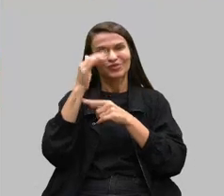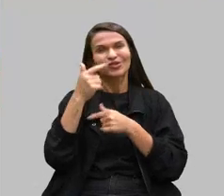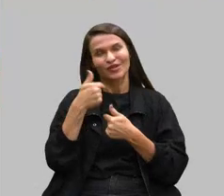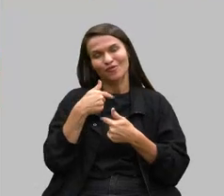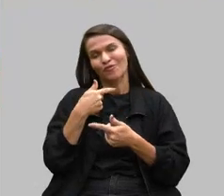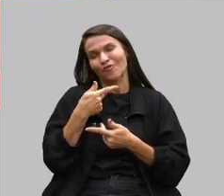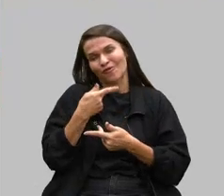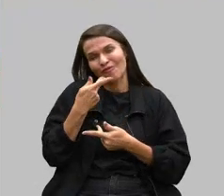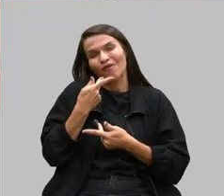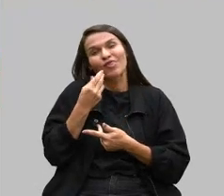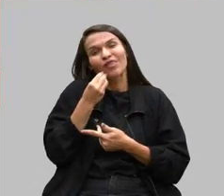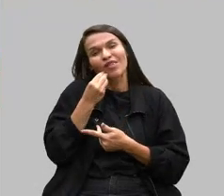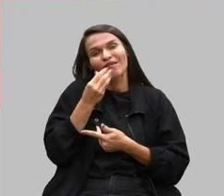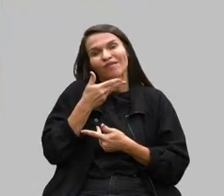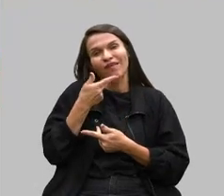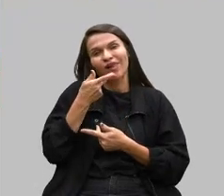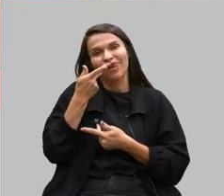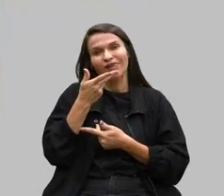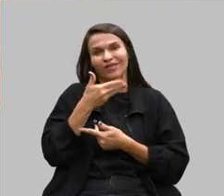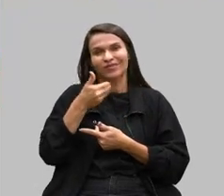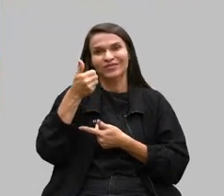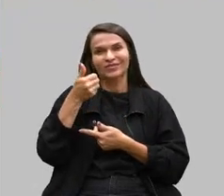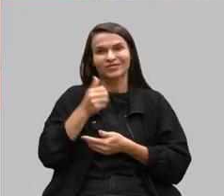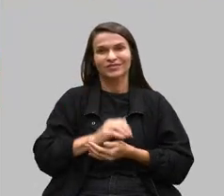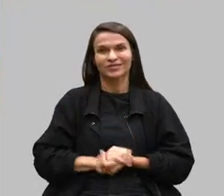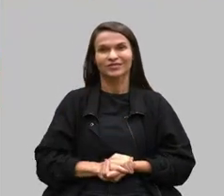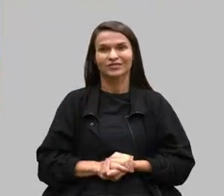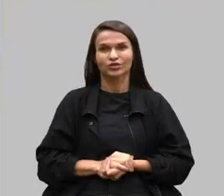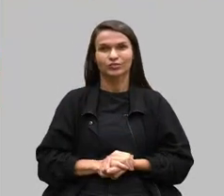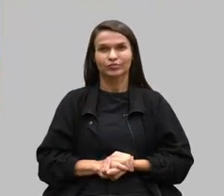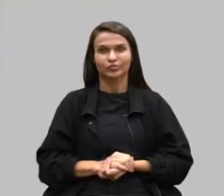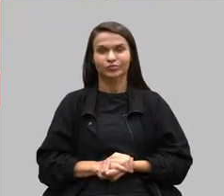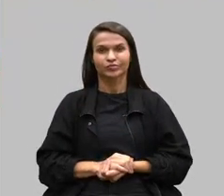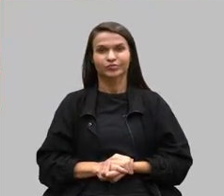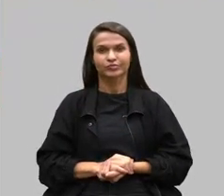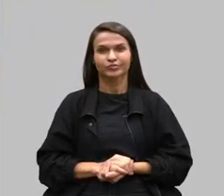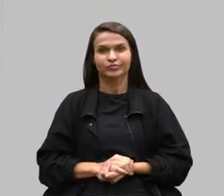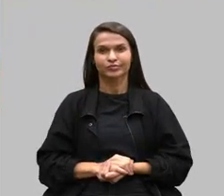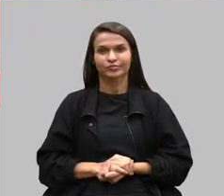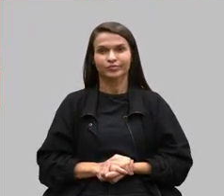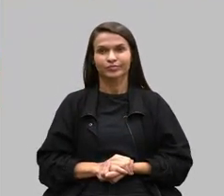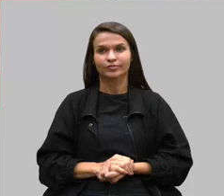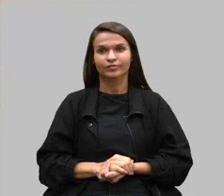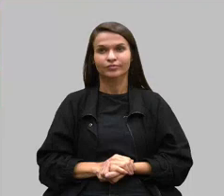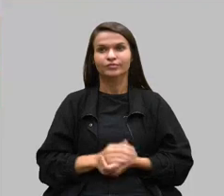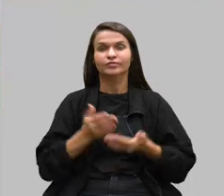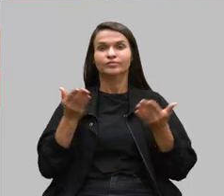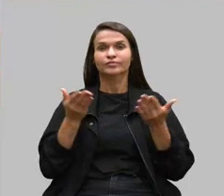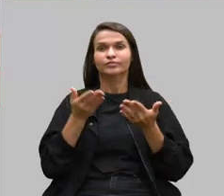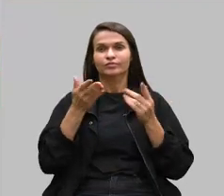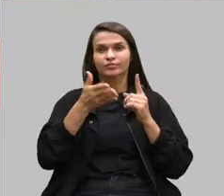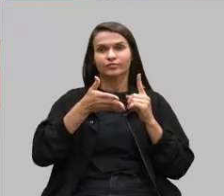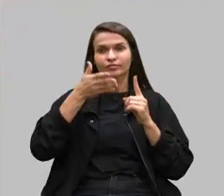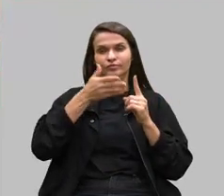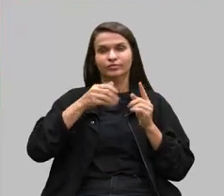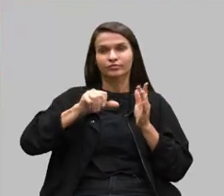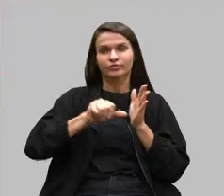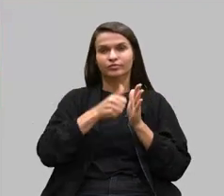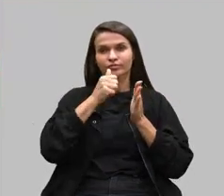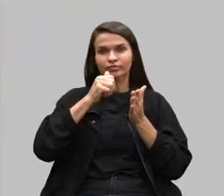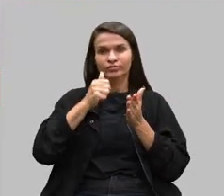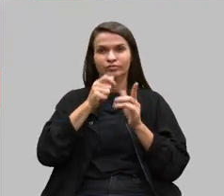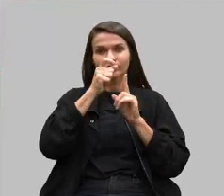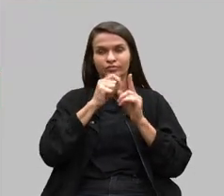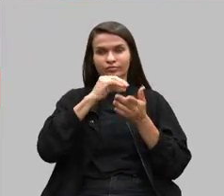falador Desculpa aí que não gosto de falar teremos agora fala do primeiro secretário da